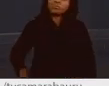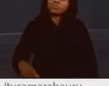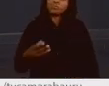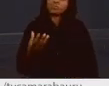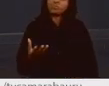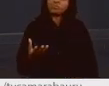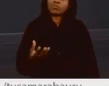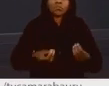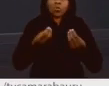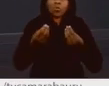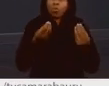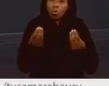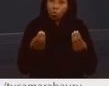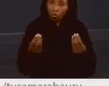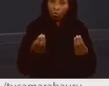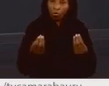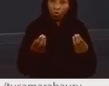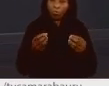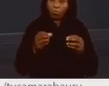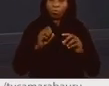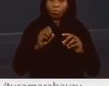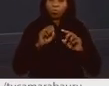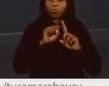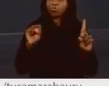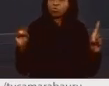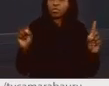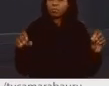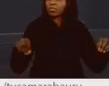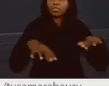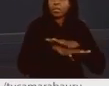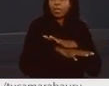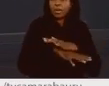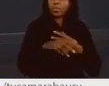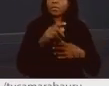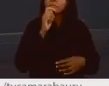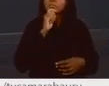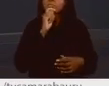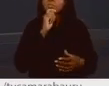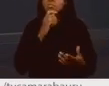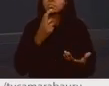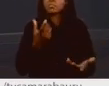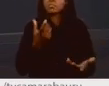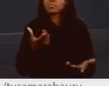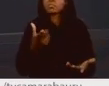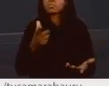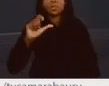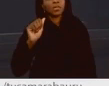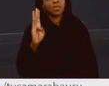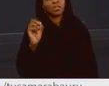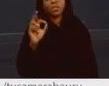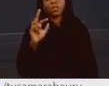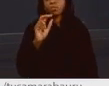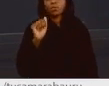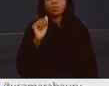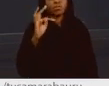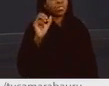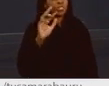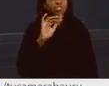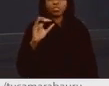semestre letivo sem prática de laboratório? Tem aluno concluindo o curso agora. Eu não